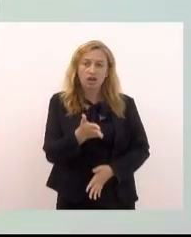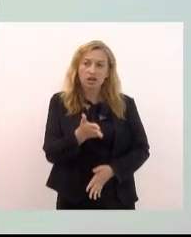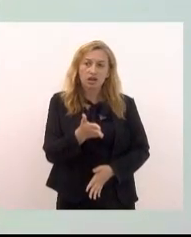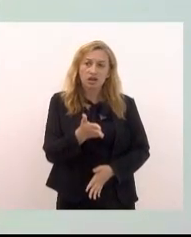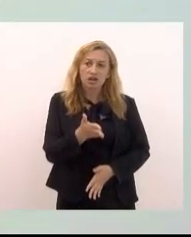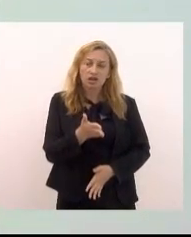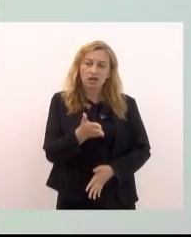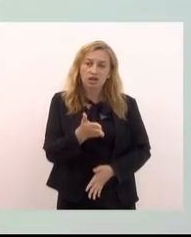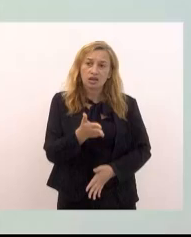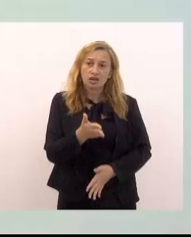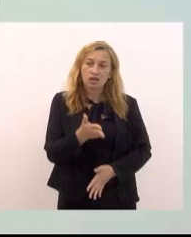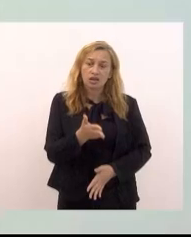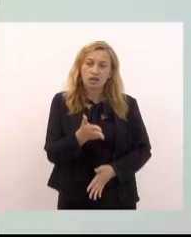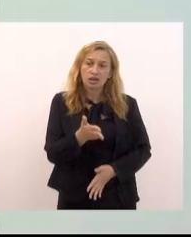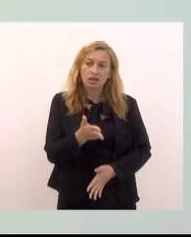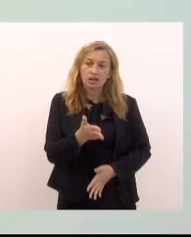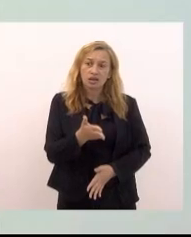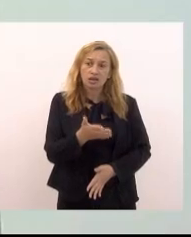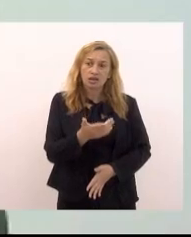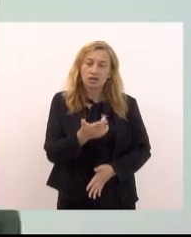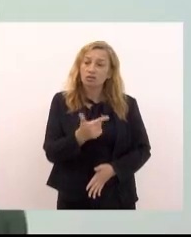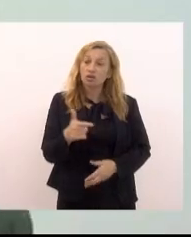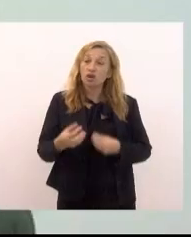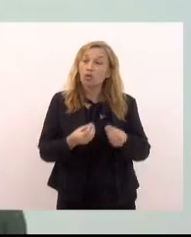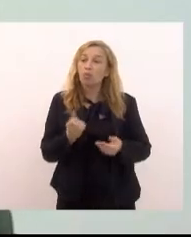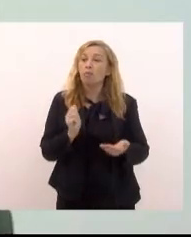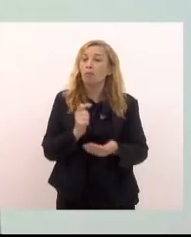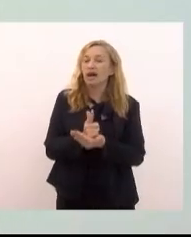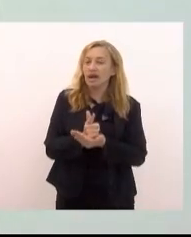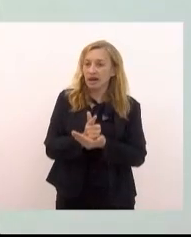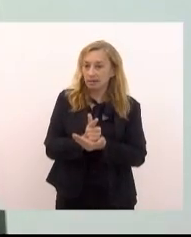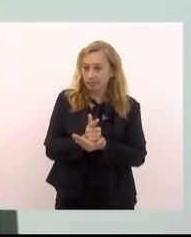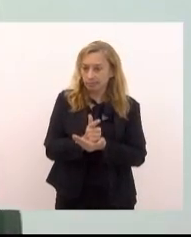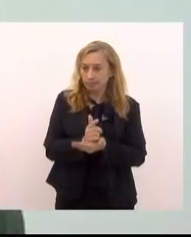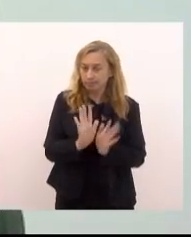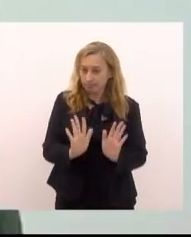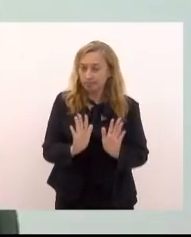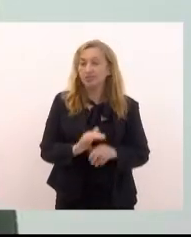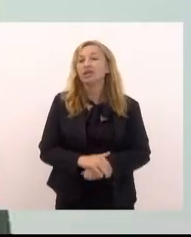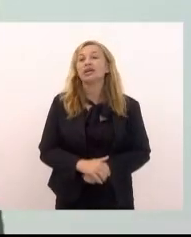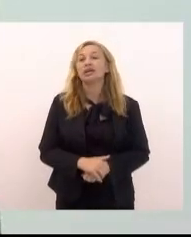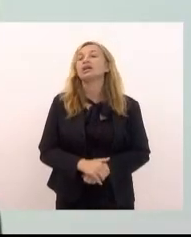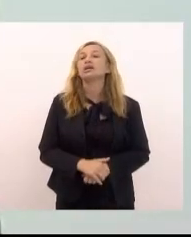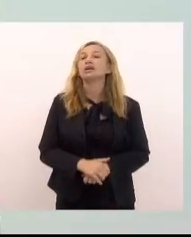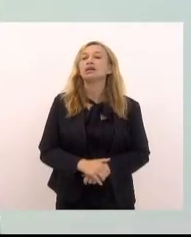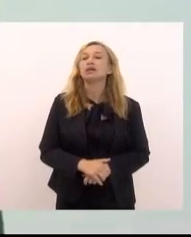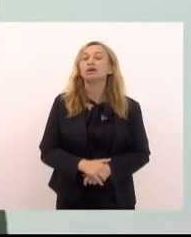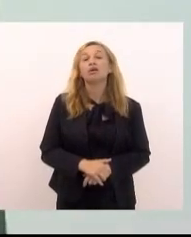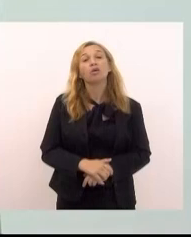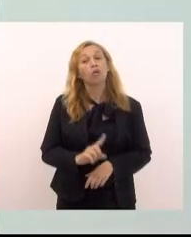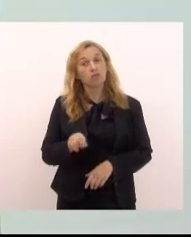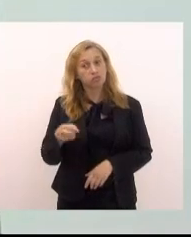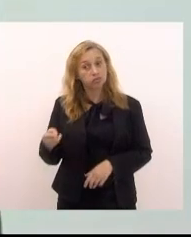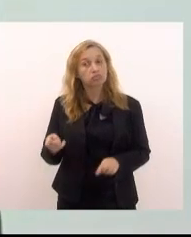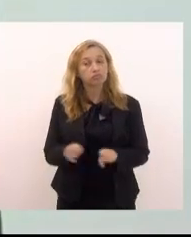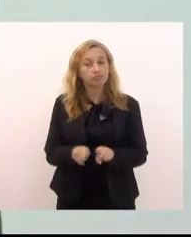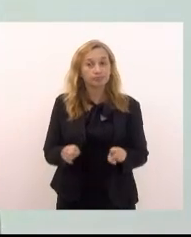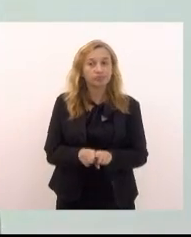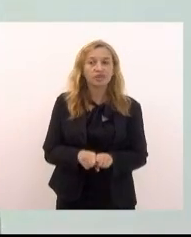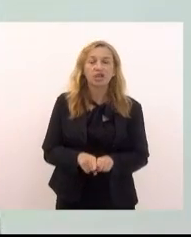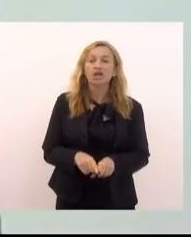legal para fazer esse pagamento da grete. Mas tem mais ainda.